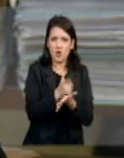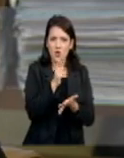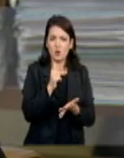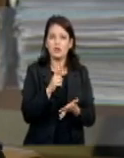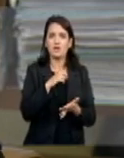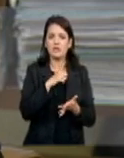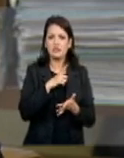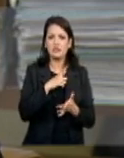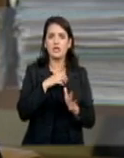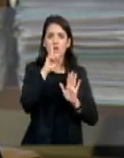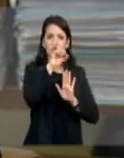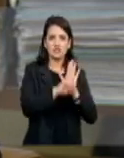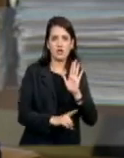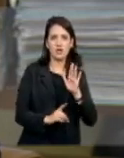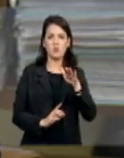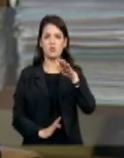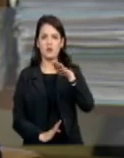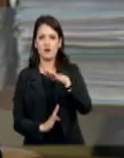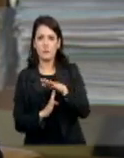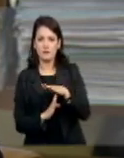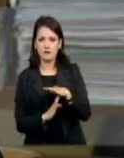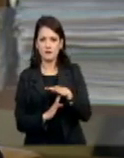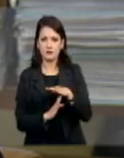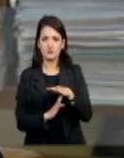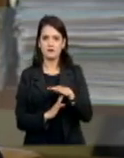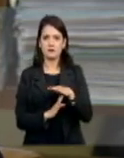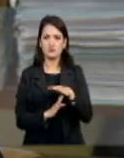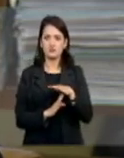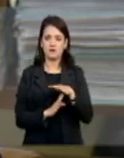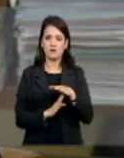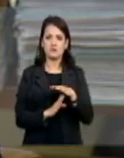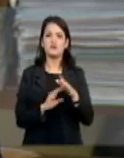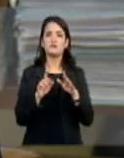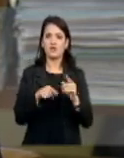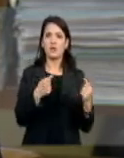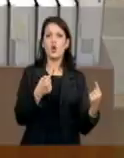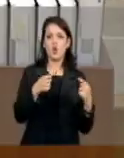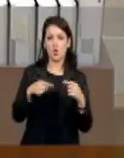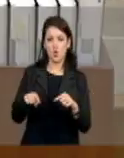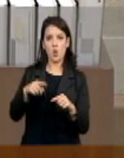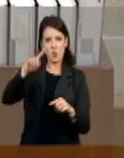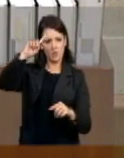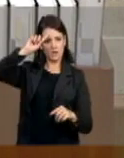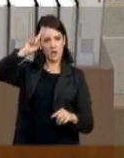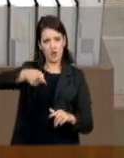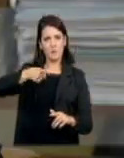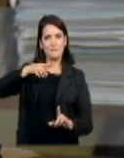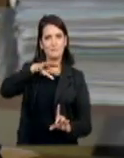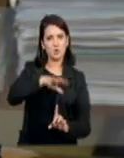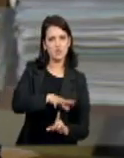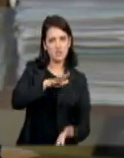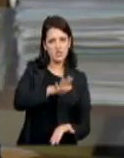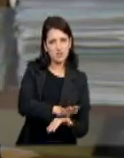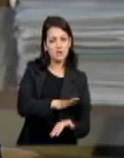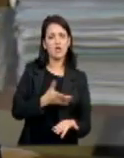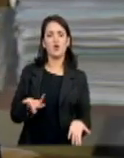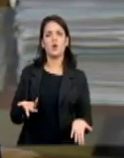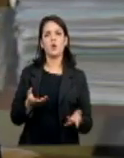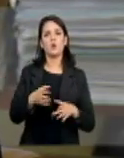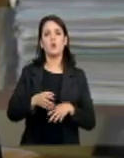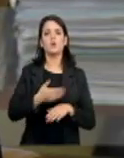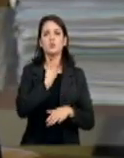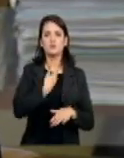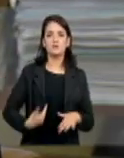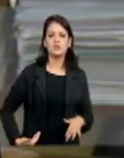direitos e limitações oponíveis ao poder impositivo do estado com o me não por